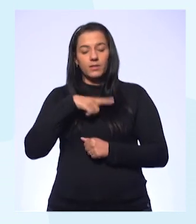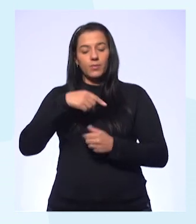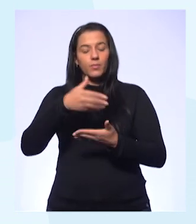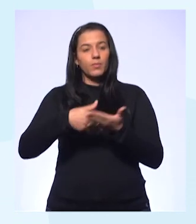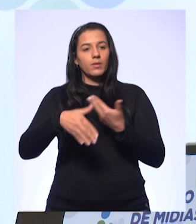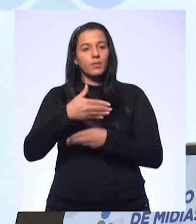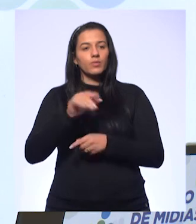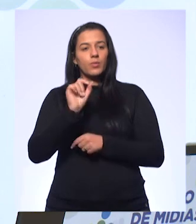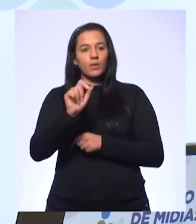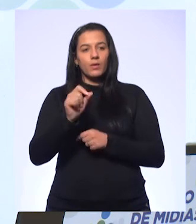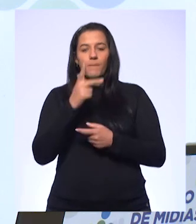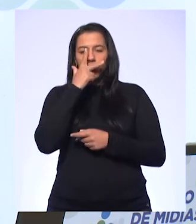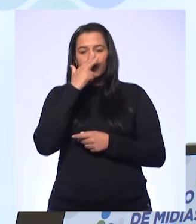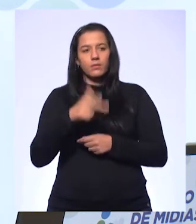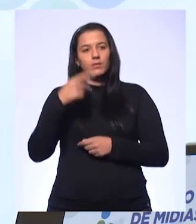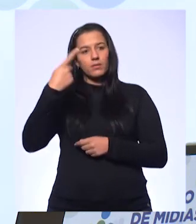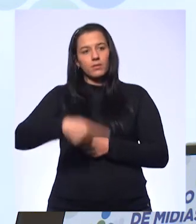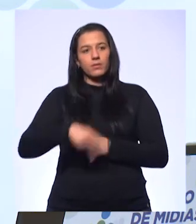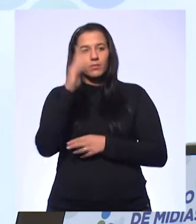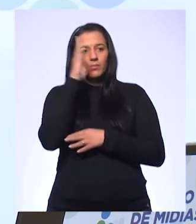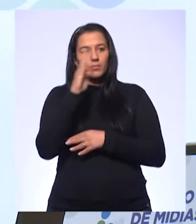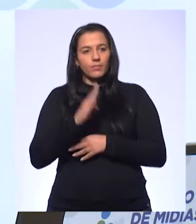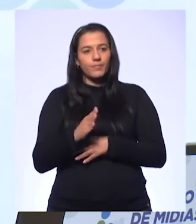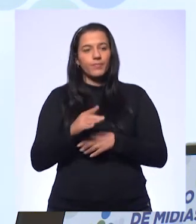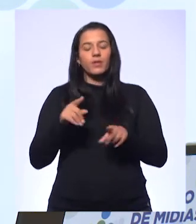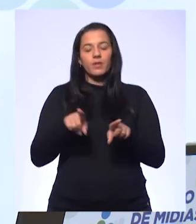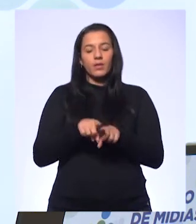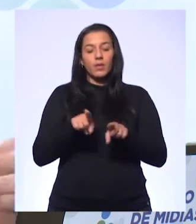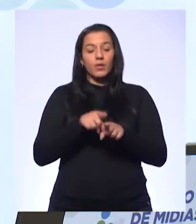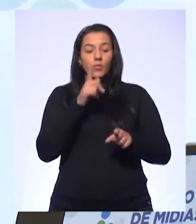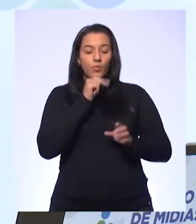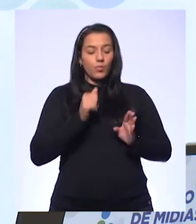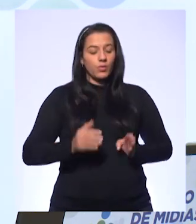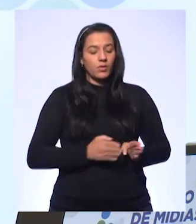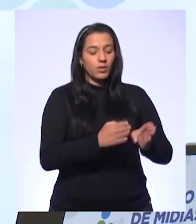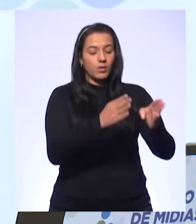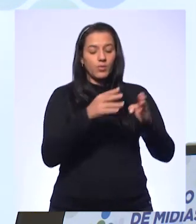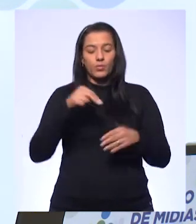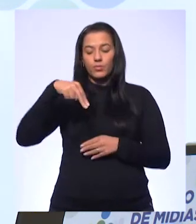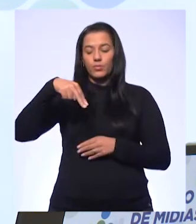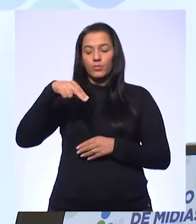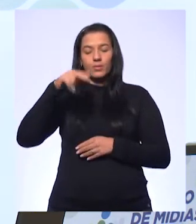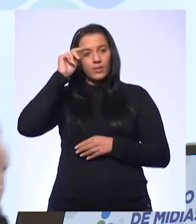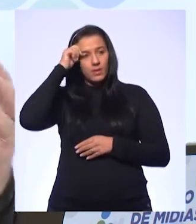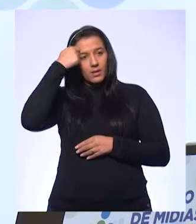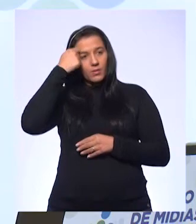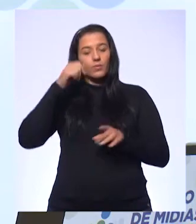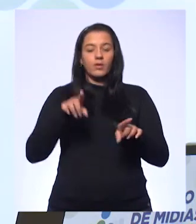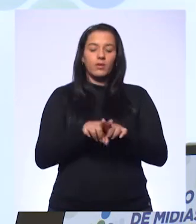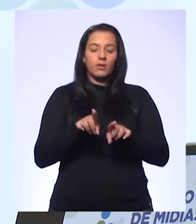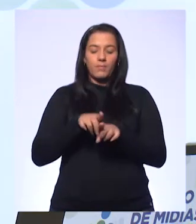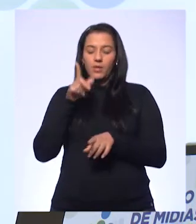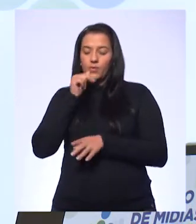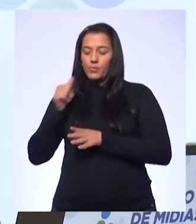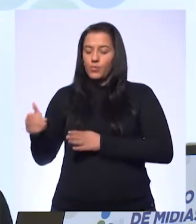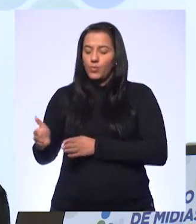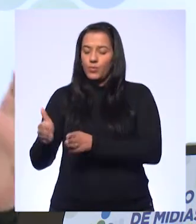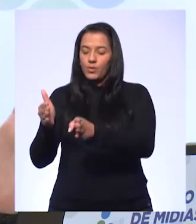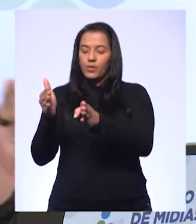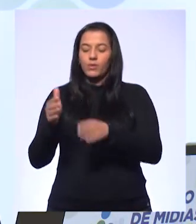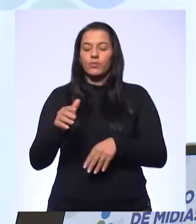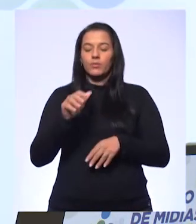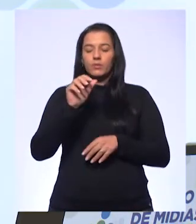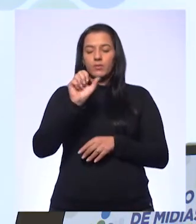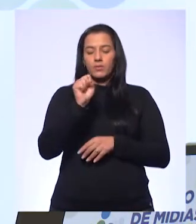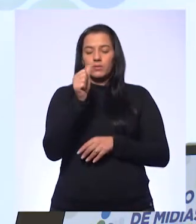aqui no Brasil, né? Com a questão do Rio Negro com o Rio Solimões, quando eles se encontram, né? E faz uma